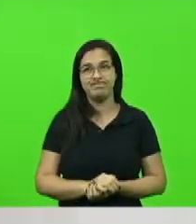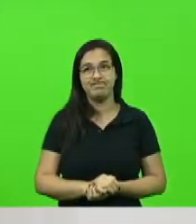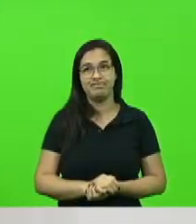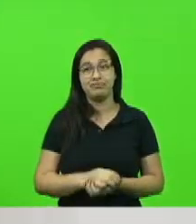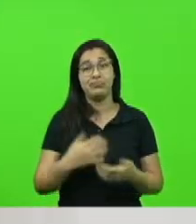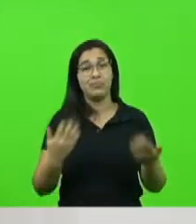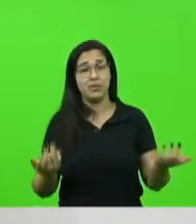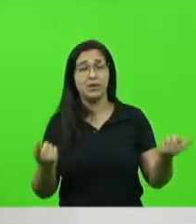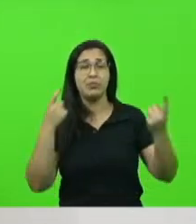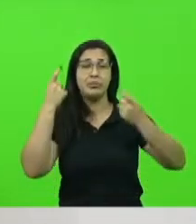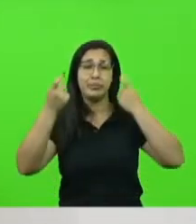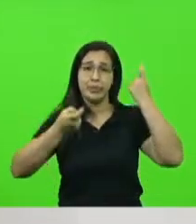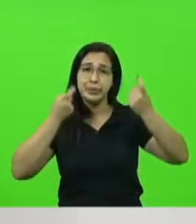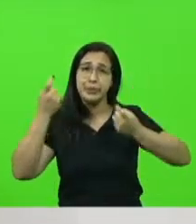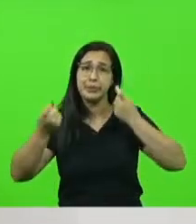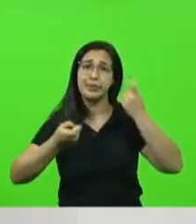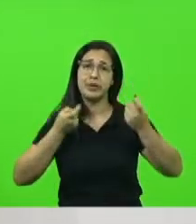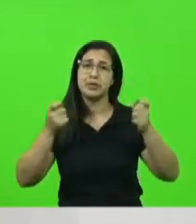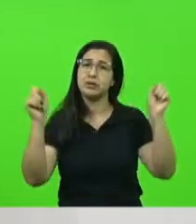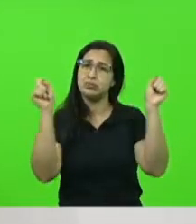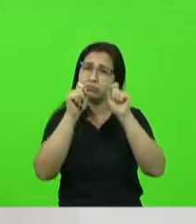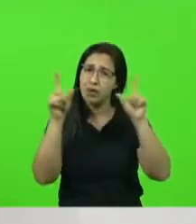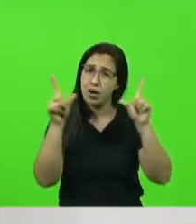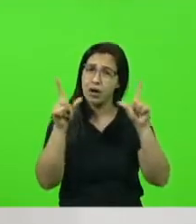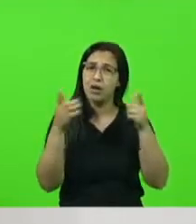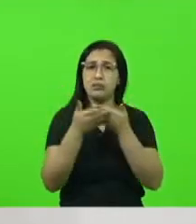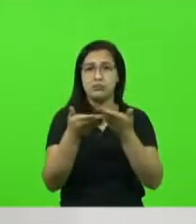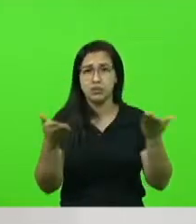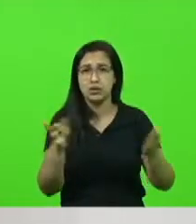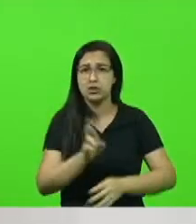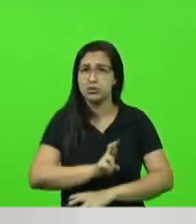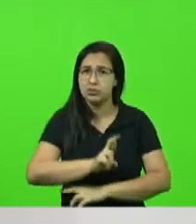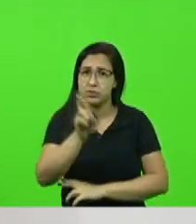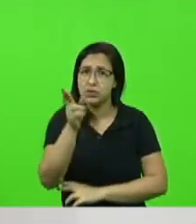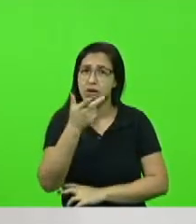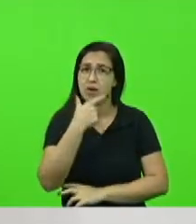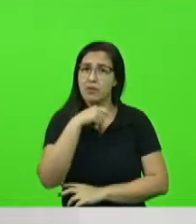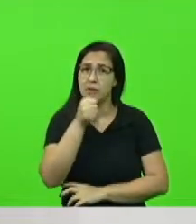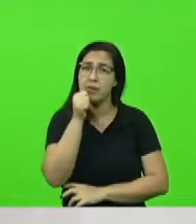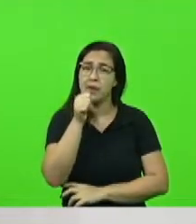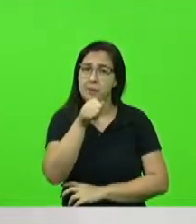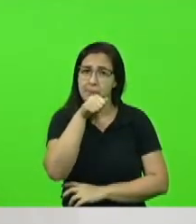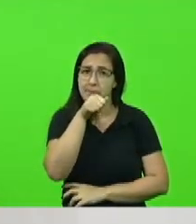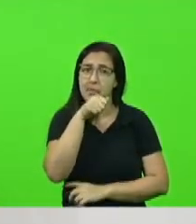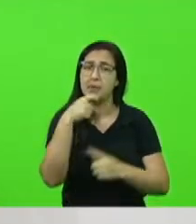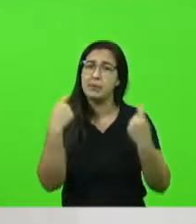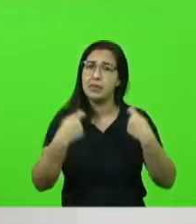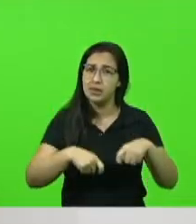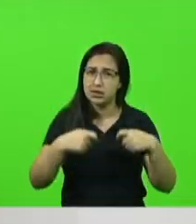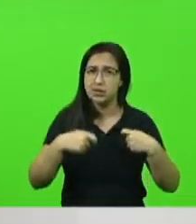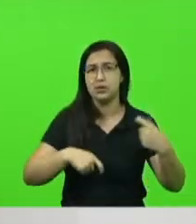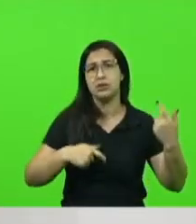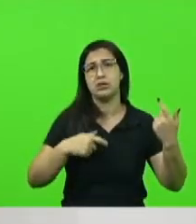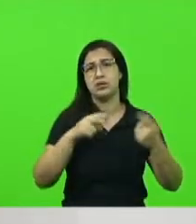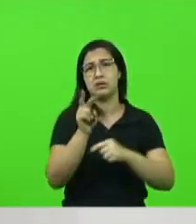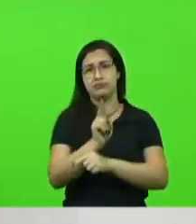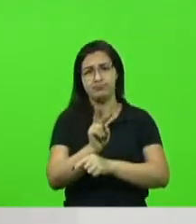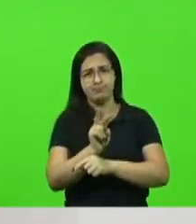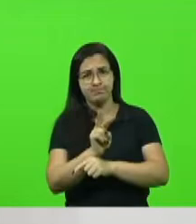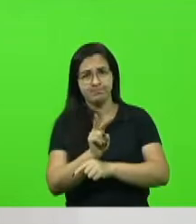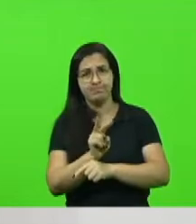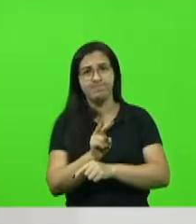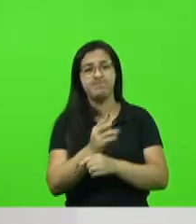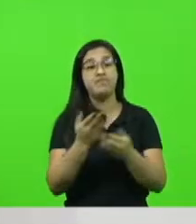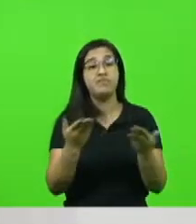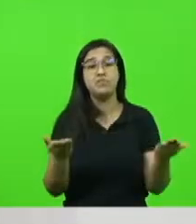nossa preocupação, esse alerta aos pais, nós temos que fazer esse trabalho, temos que saber o que os jovens